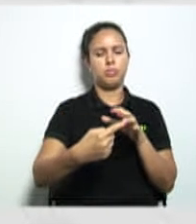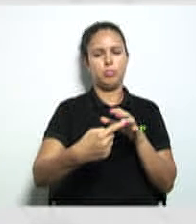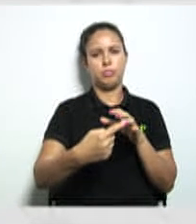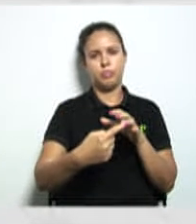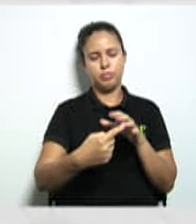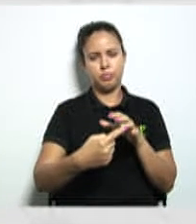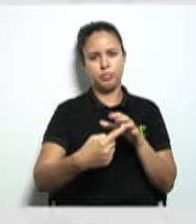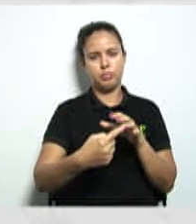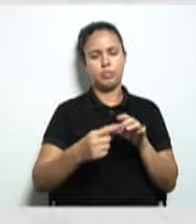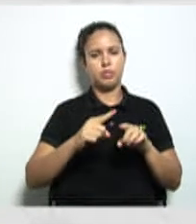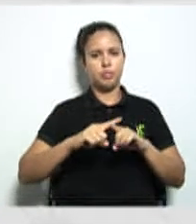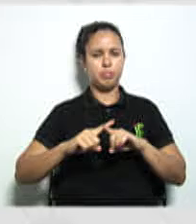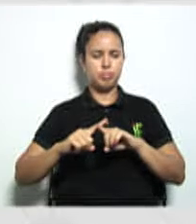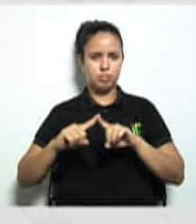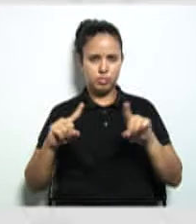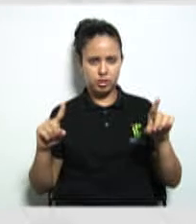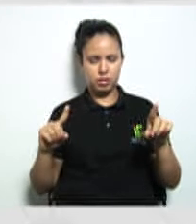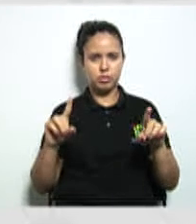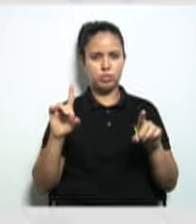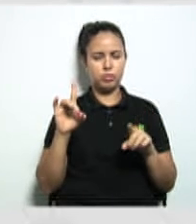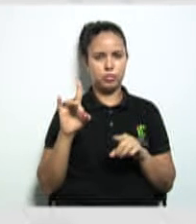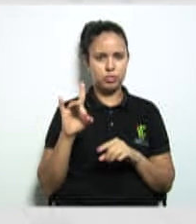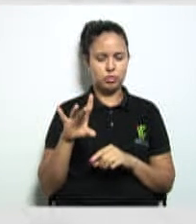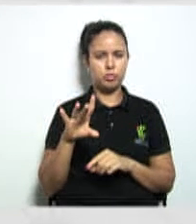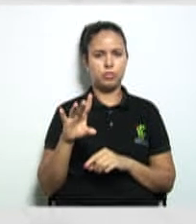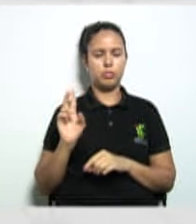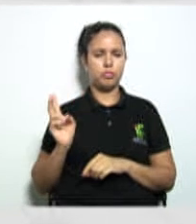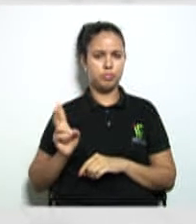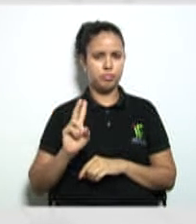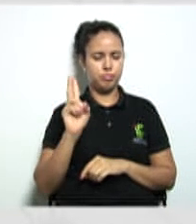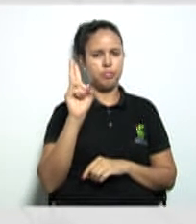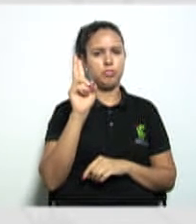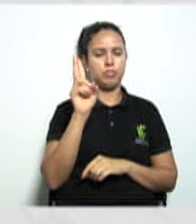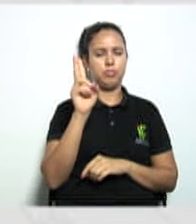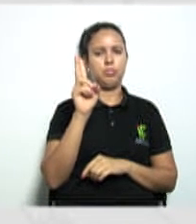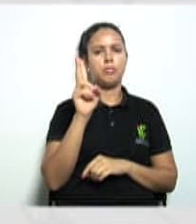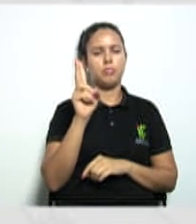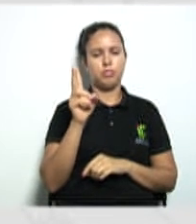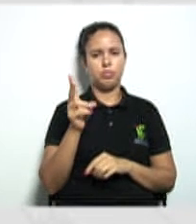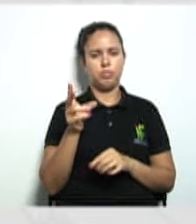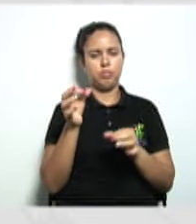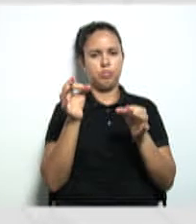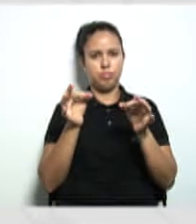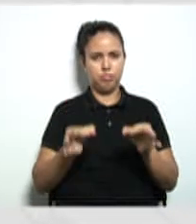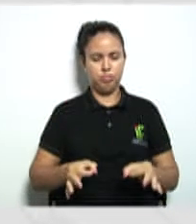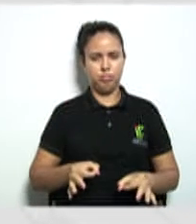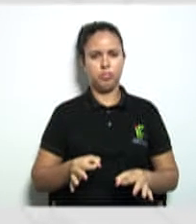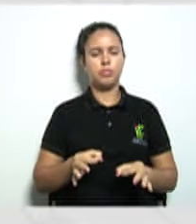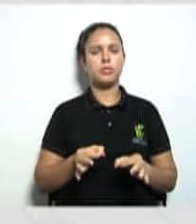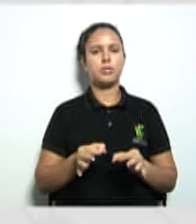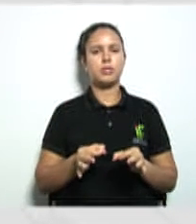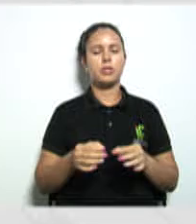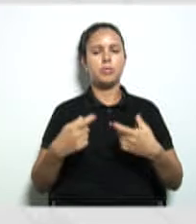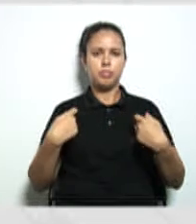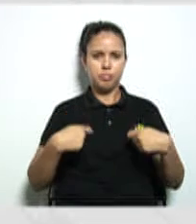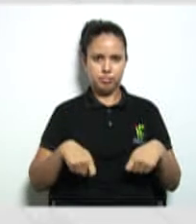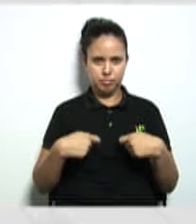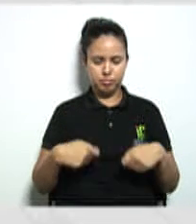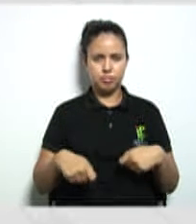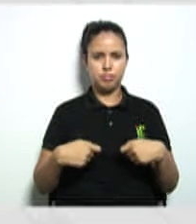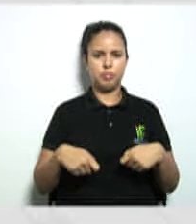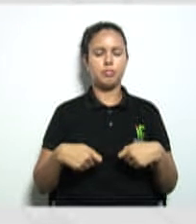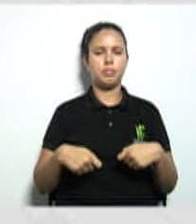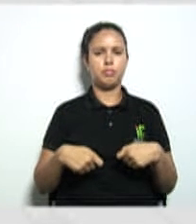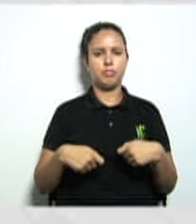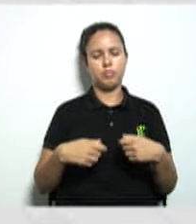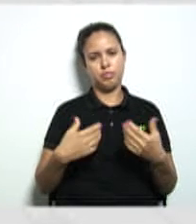os valores e os princípios sejam puros e justos. É preciso que a